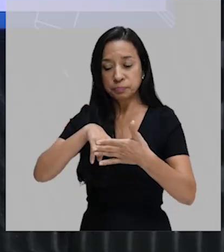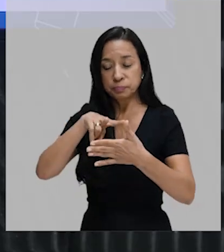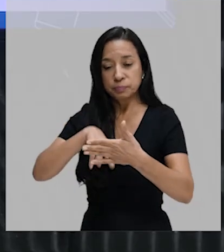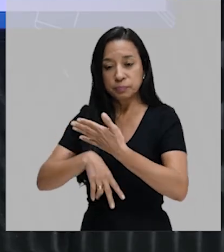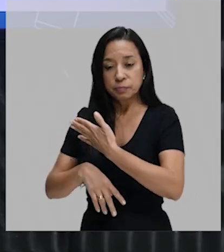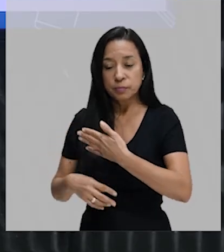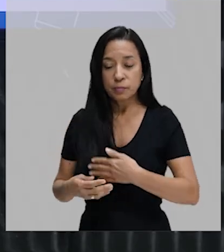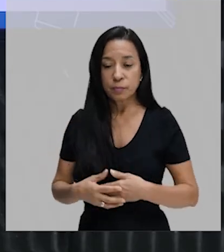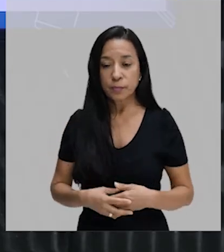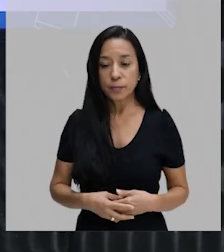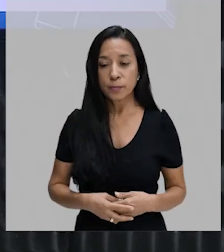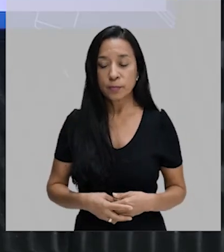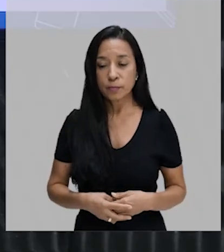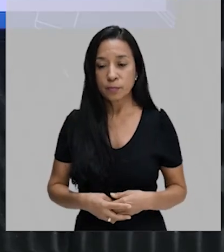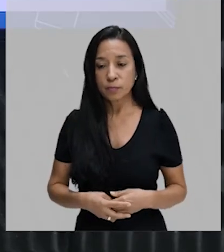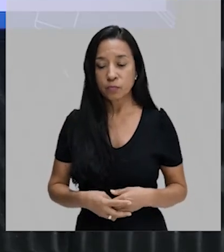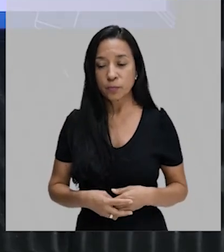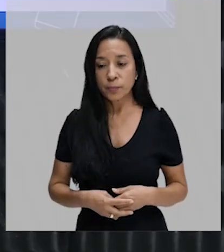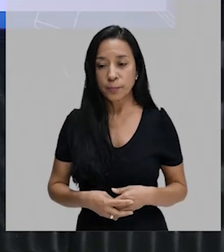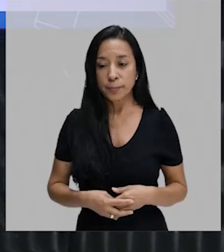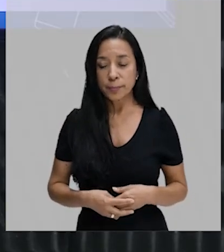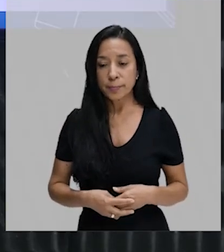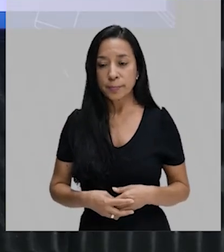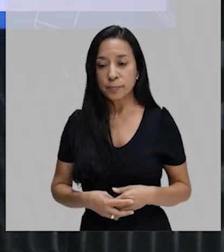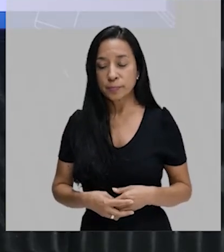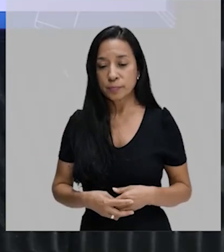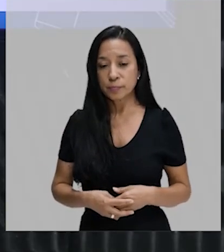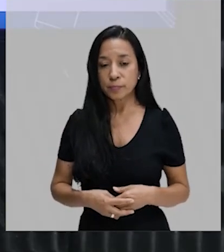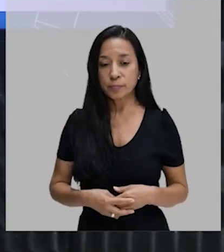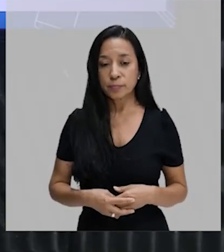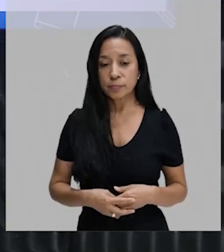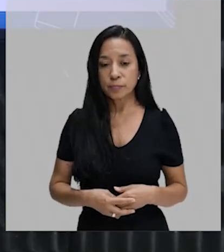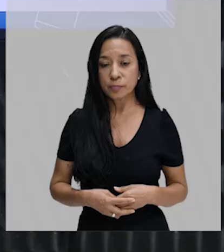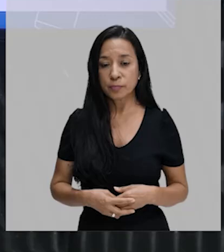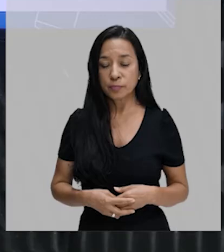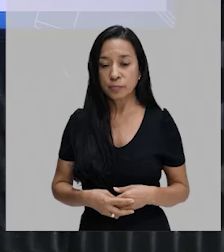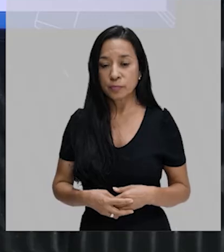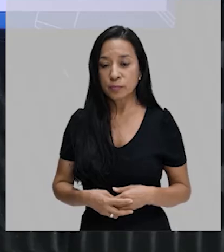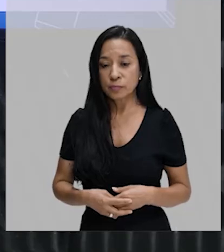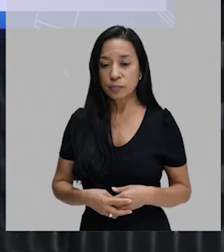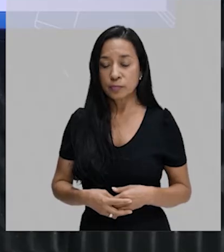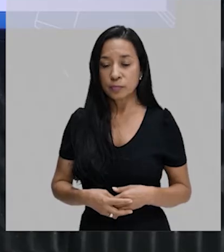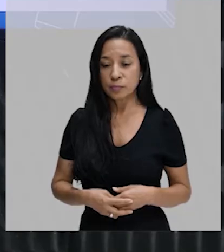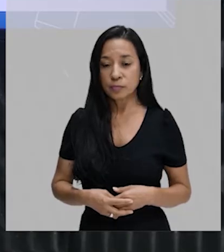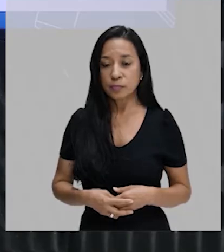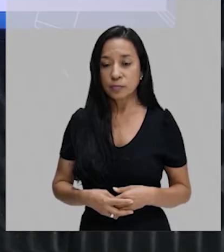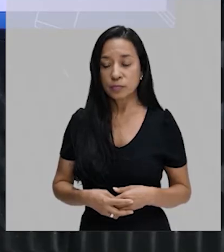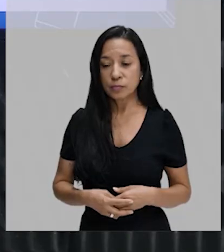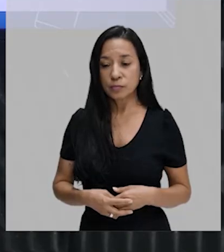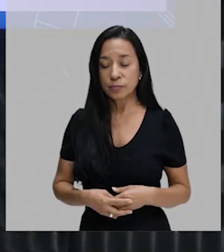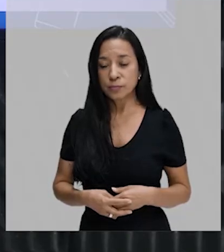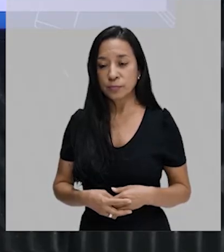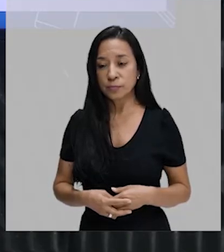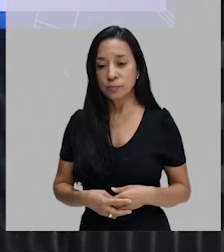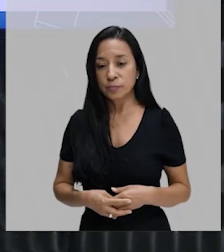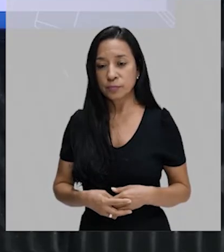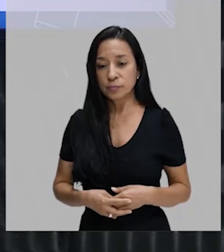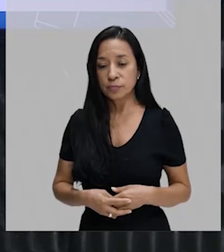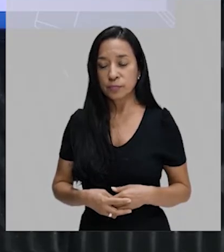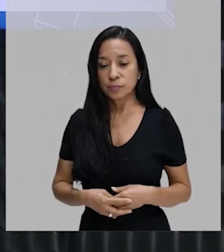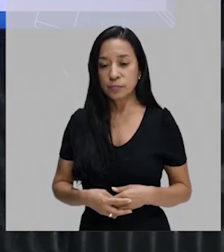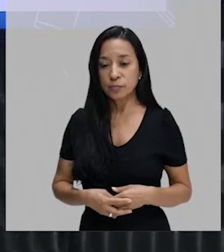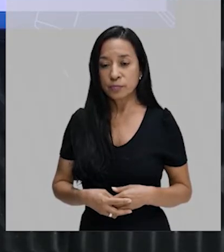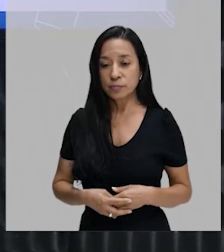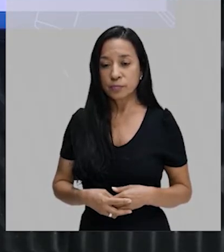nucléolos são estruturas presentes em bactérias, com funções análogas à dos núcleos dos